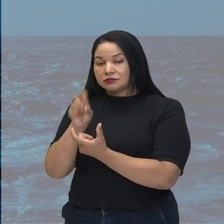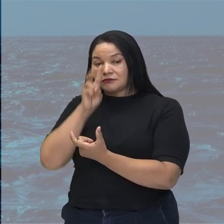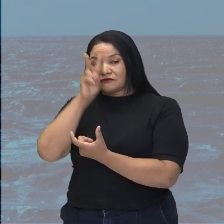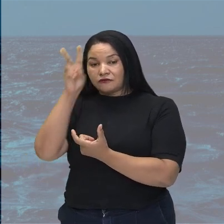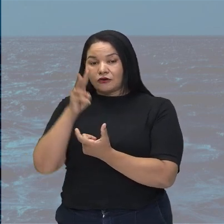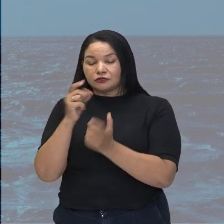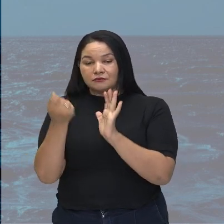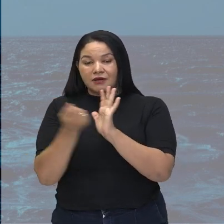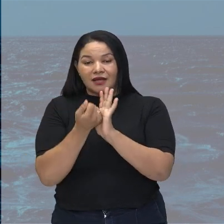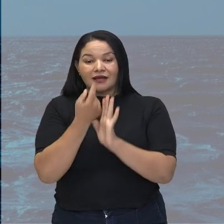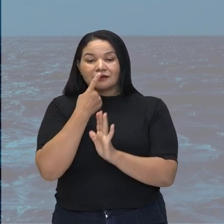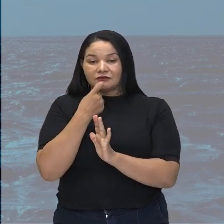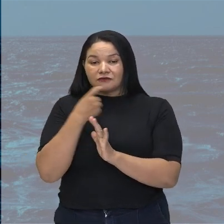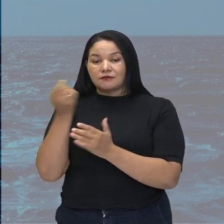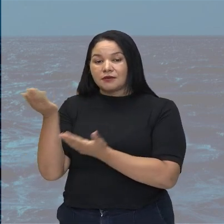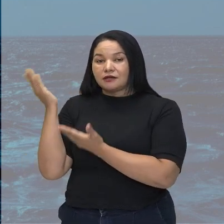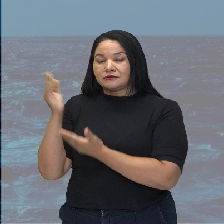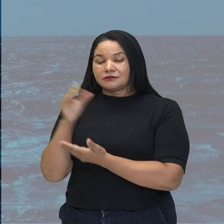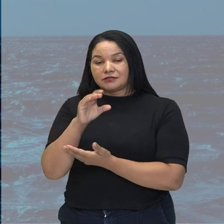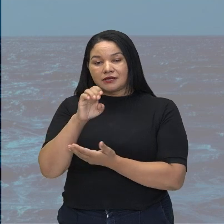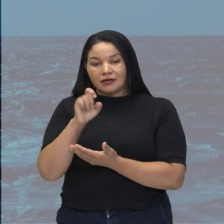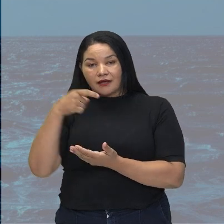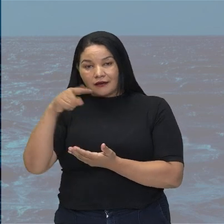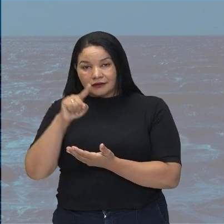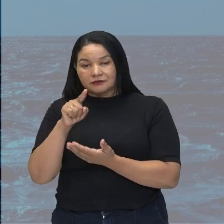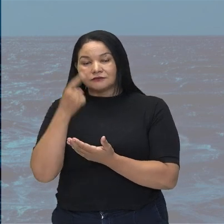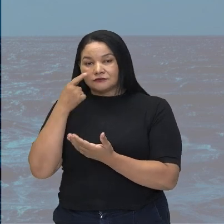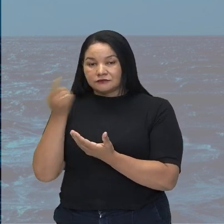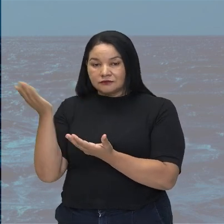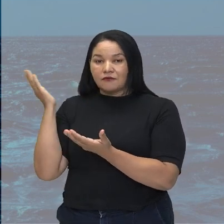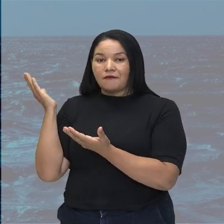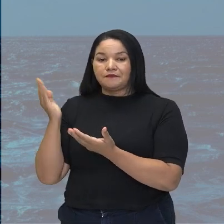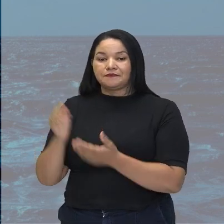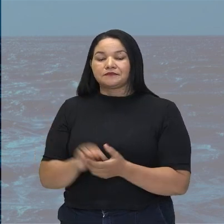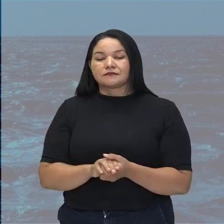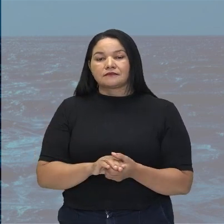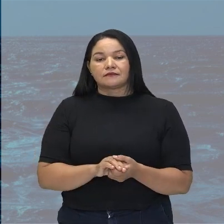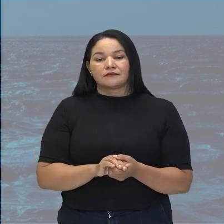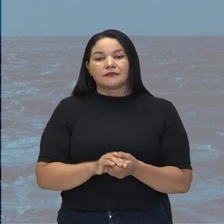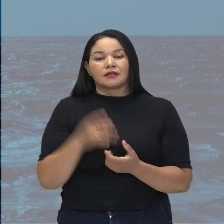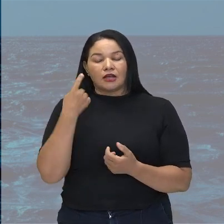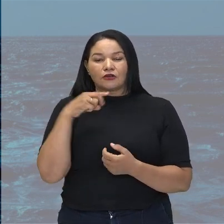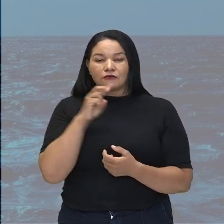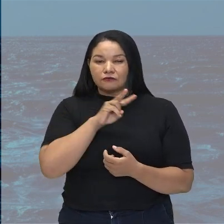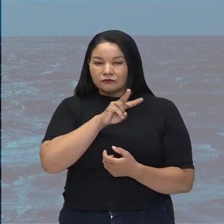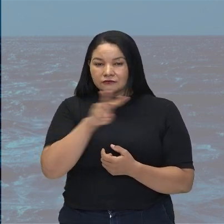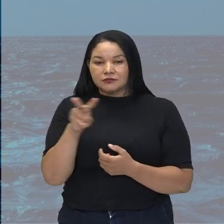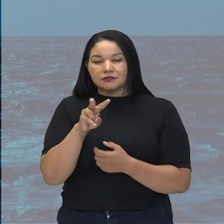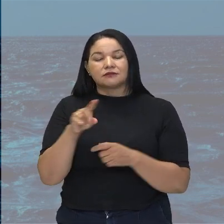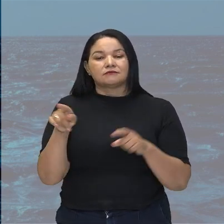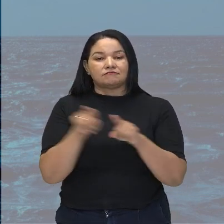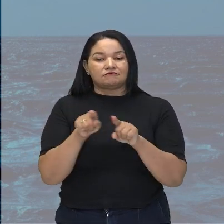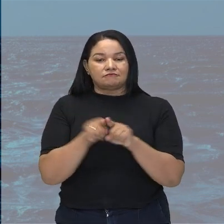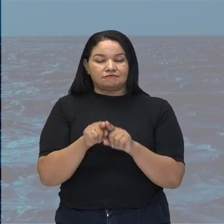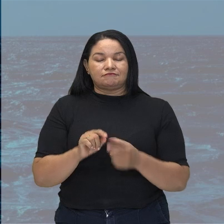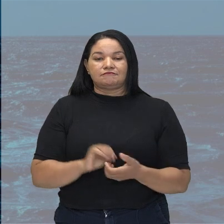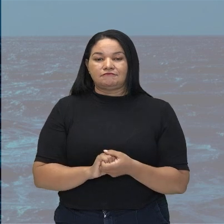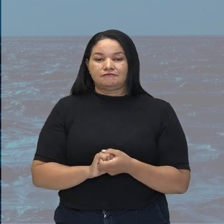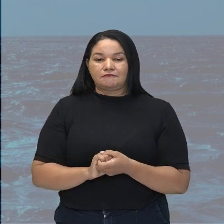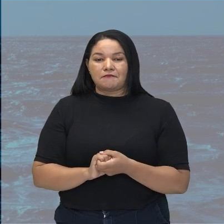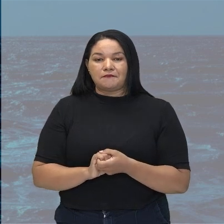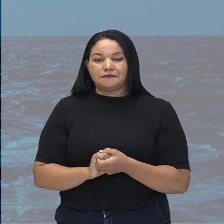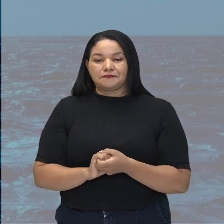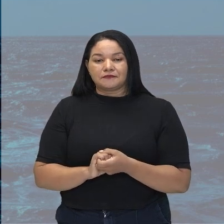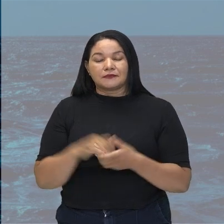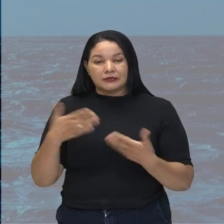nossa imagem a gente pode vislumbrar aí, ver o oceano, tá bom? Então